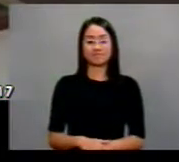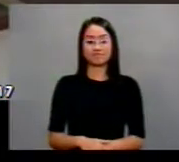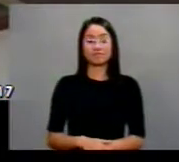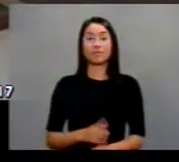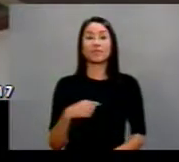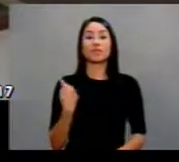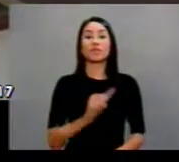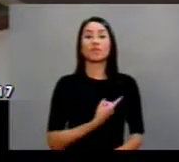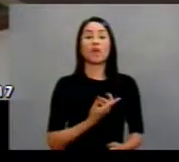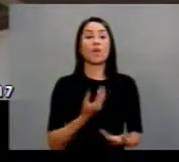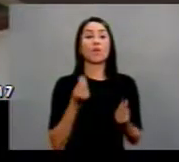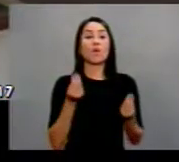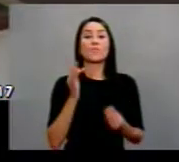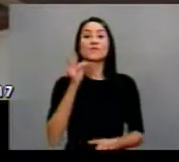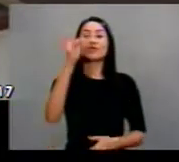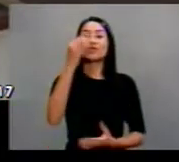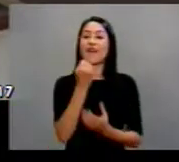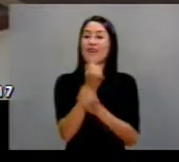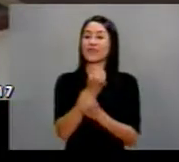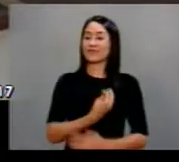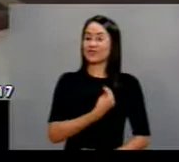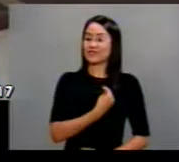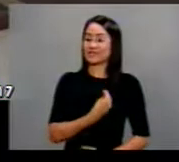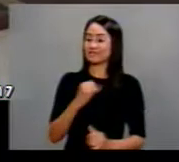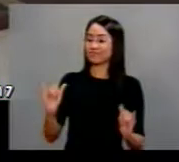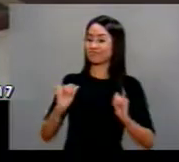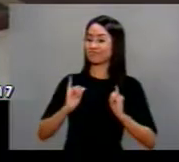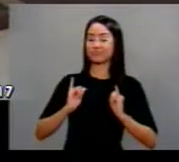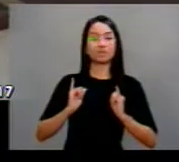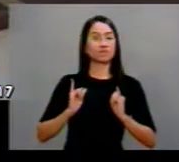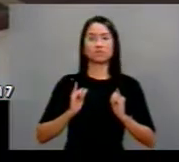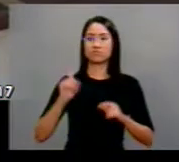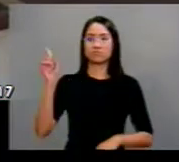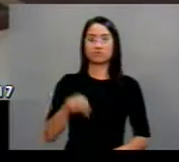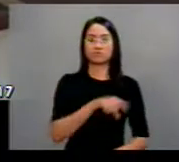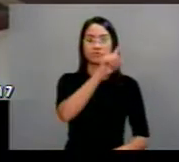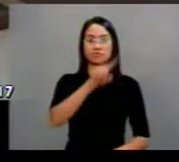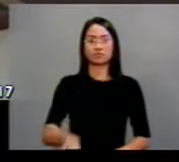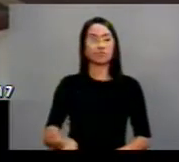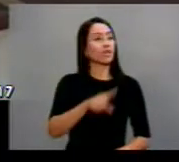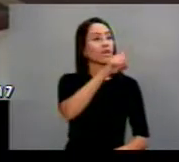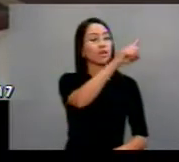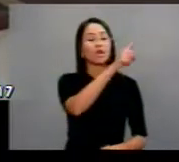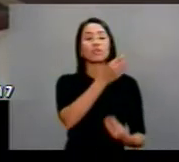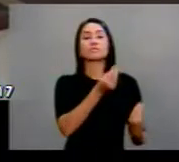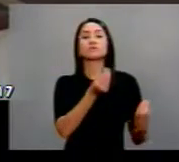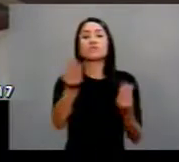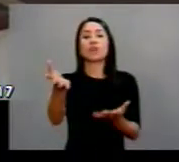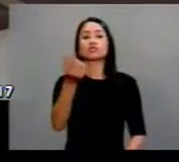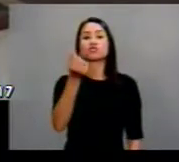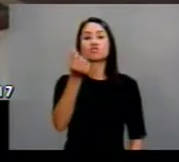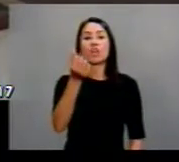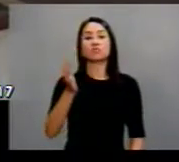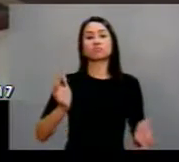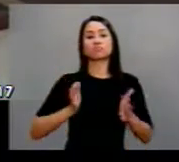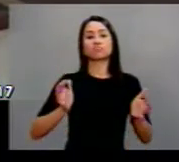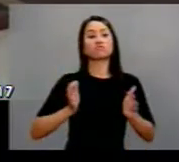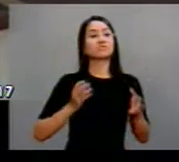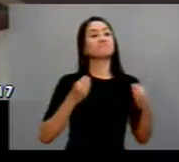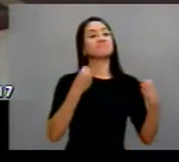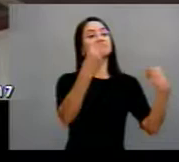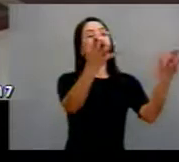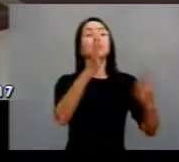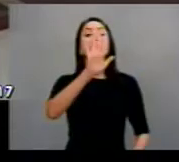riquezas contra o povo brasileiro. É um Congresso e um governo antipovo, antipopular. É contra o